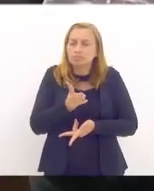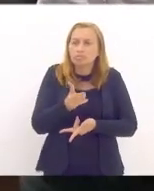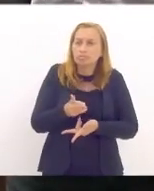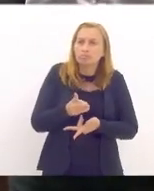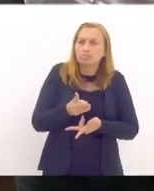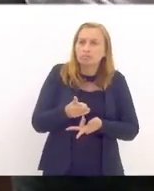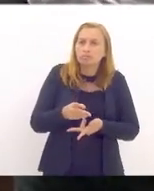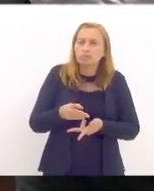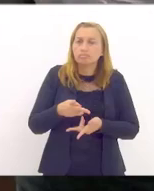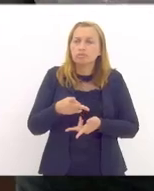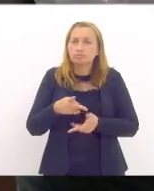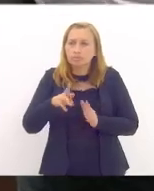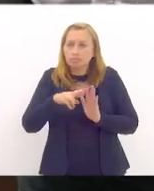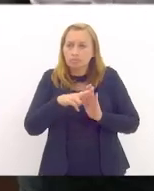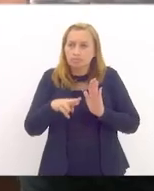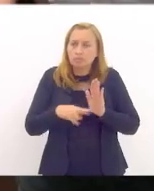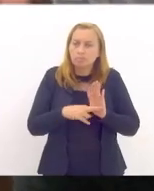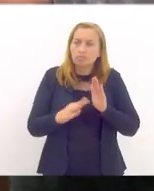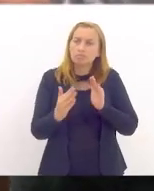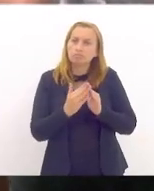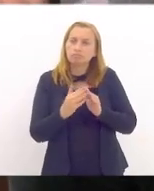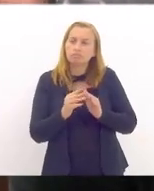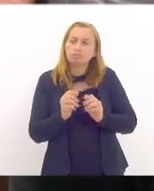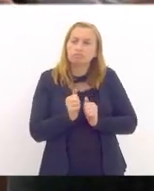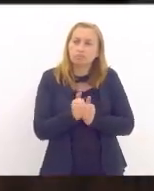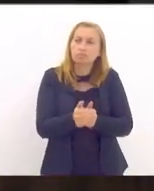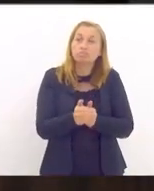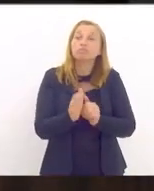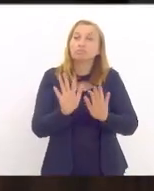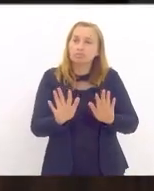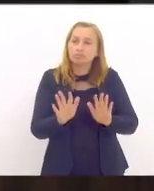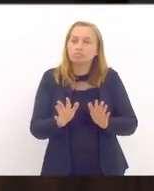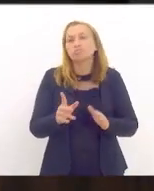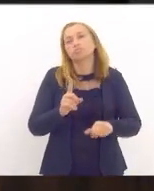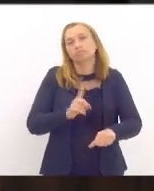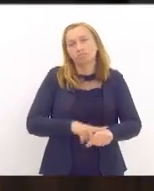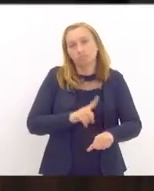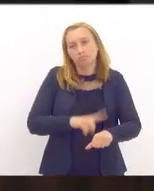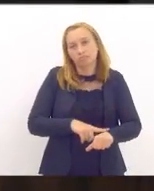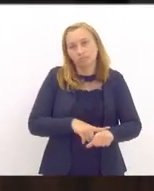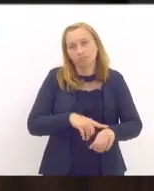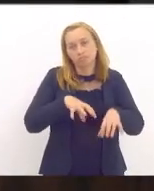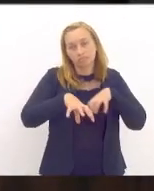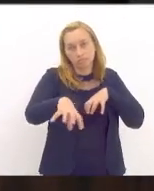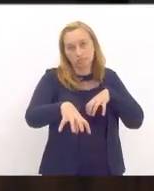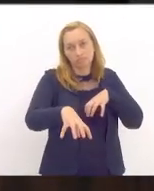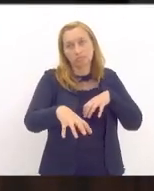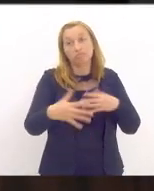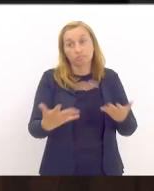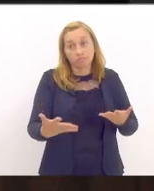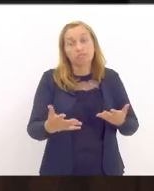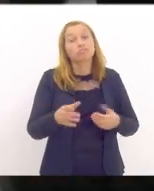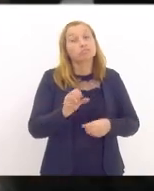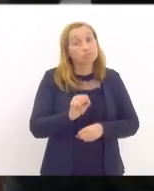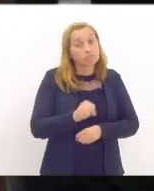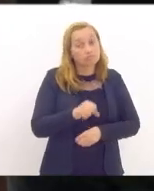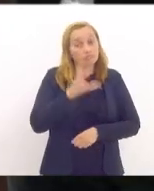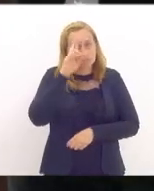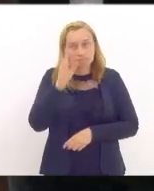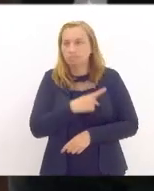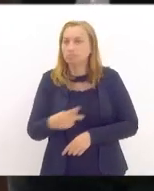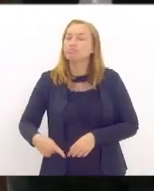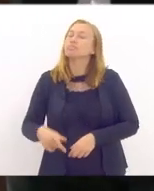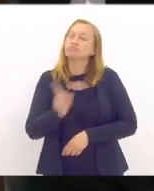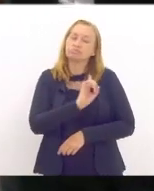está disposto no Regimento só que a gente vai seguir Nós ainda estamos em momento excepcional porque nós estamos remotamente mas ainda assim Presidente não